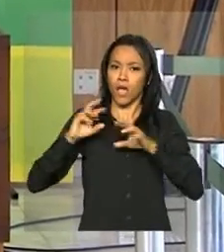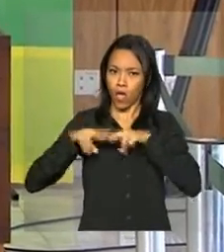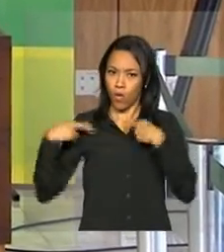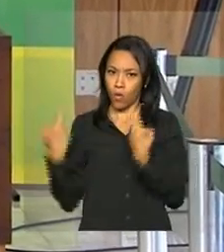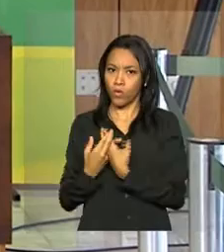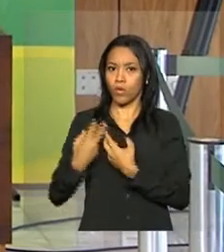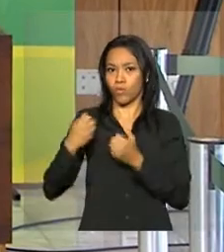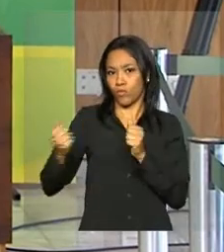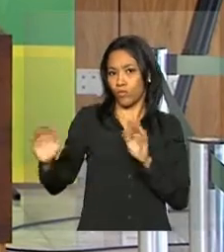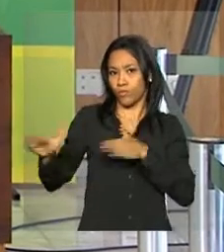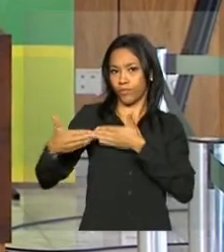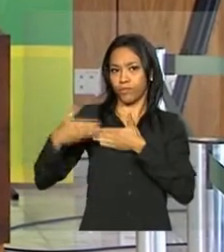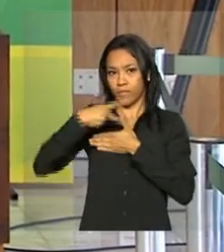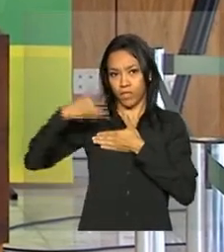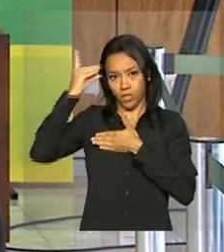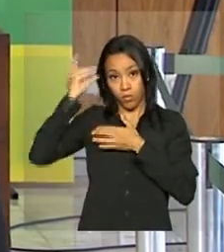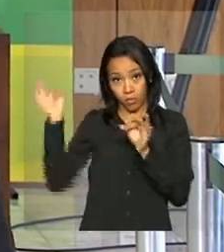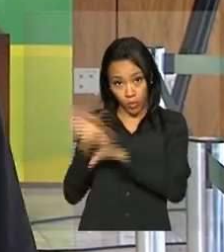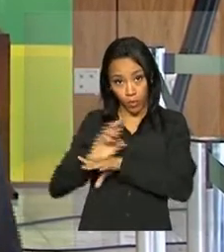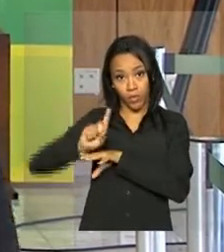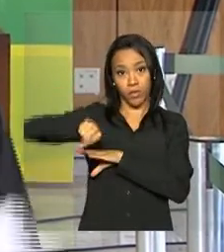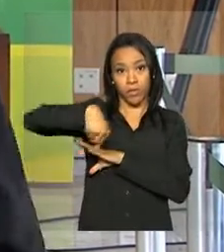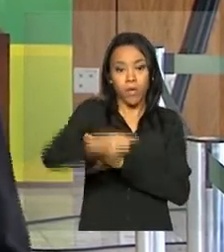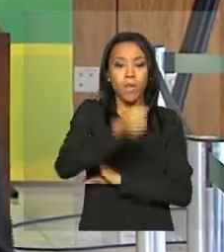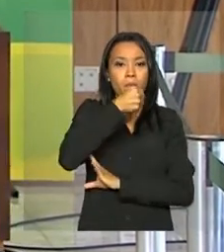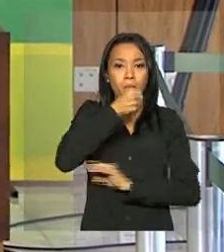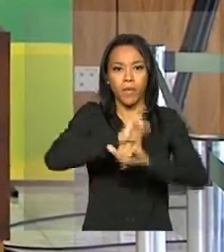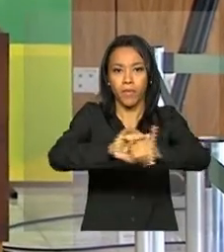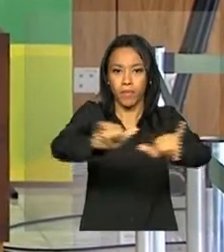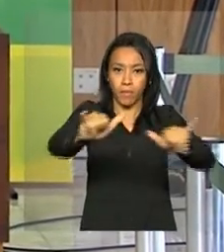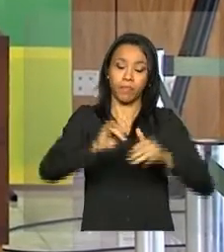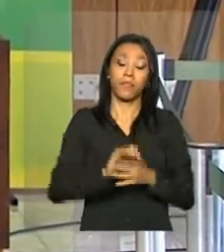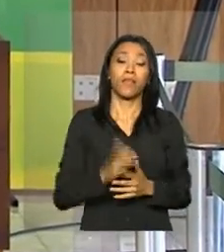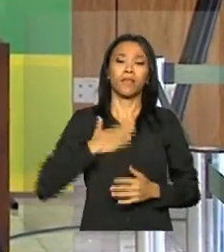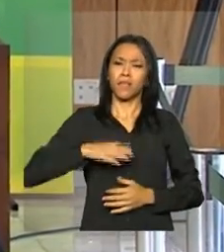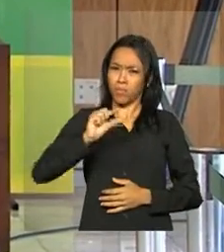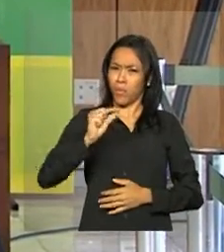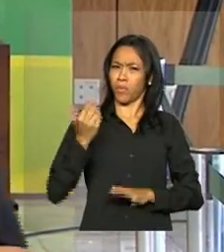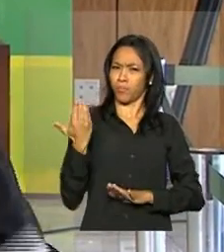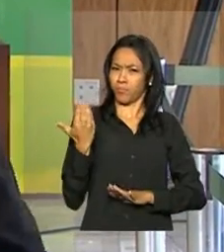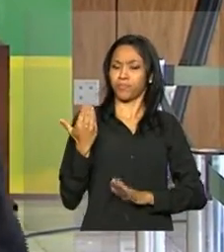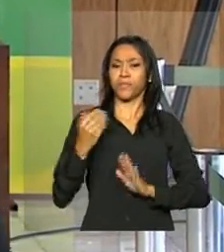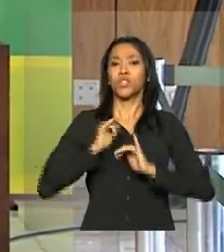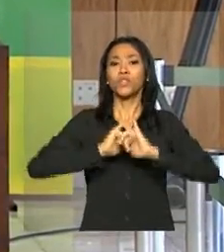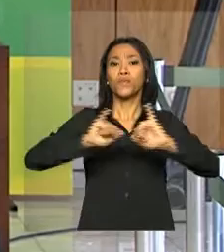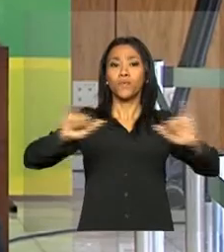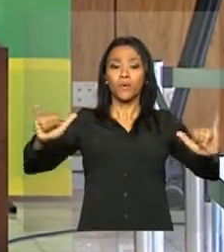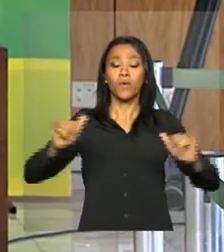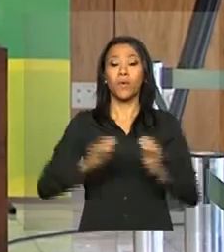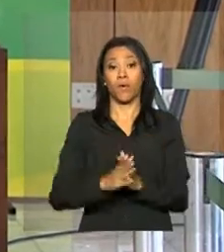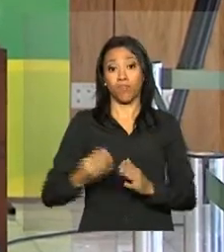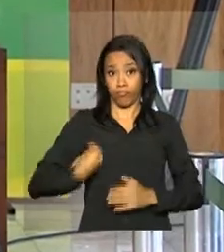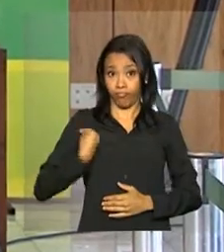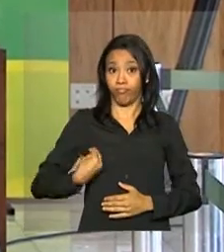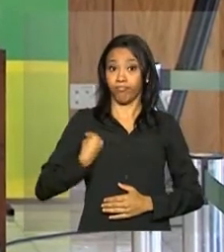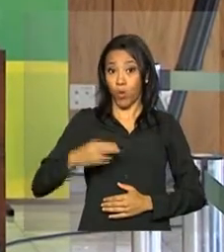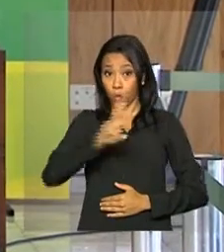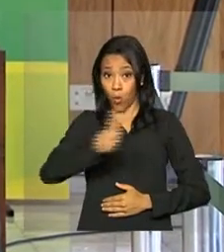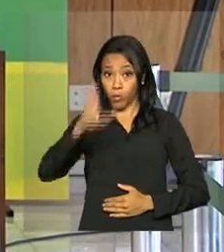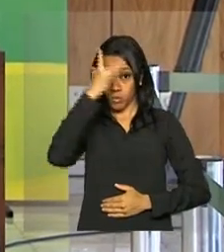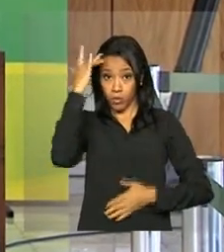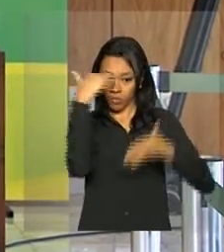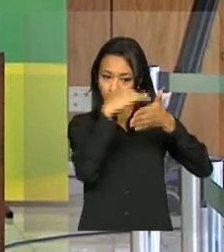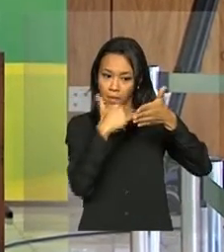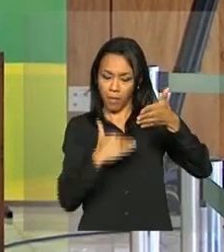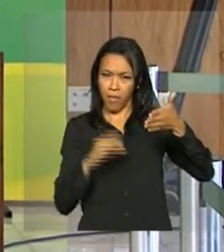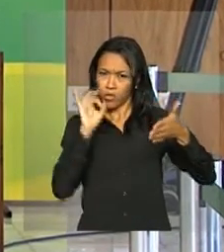a presidenta dilma rousseff e agora pouco o palácio do planalto divulgou uma relação de presenças nessa reunião não só o ministro